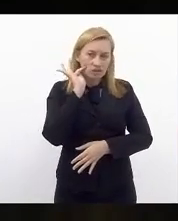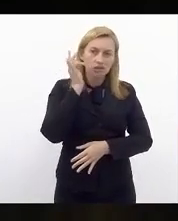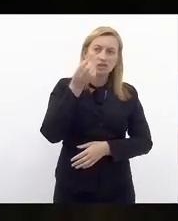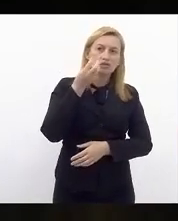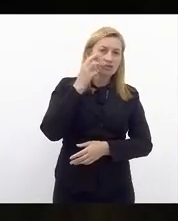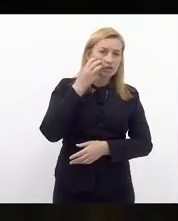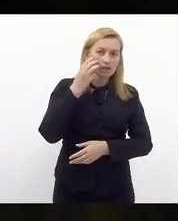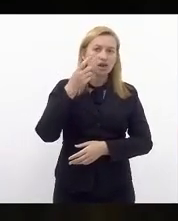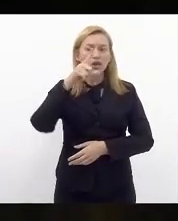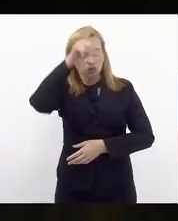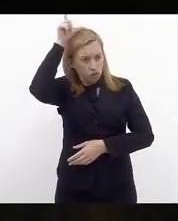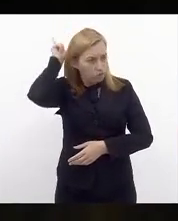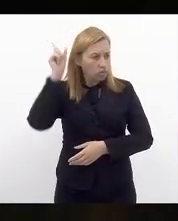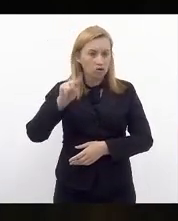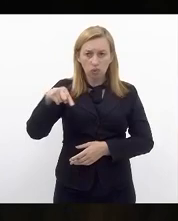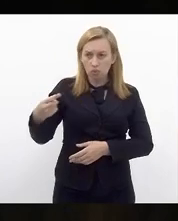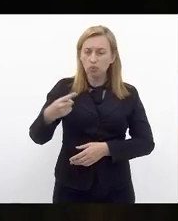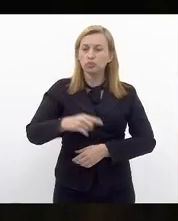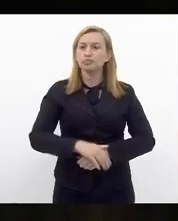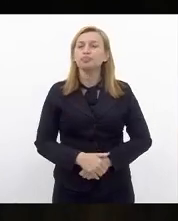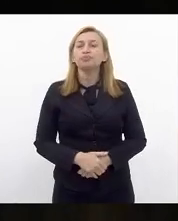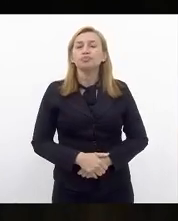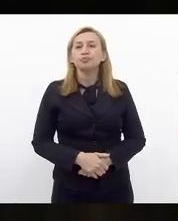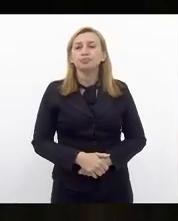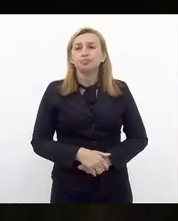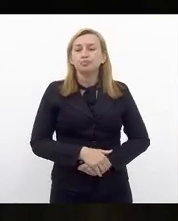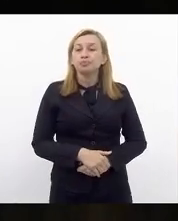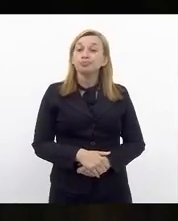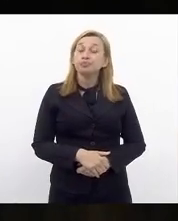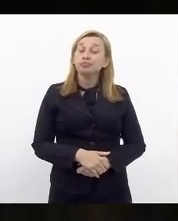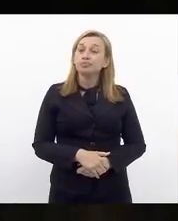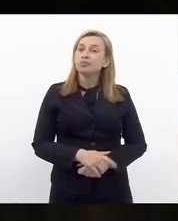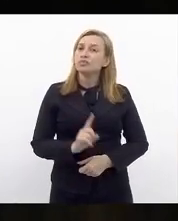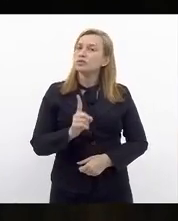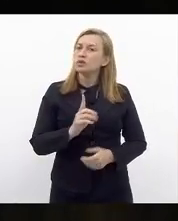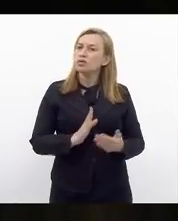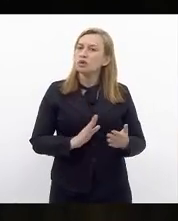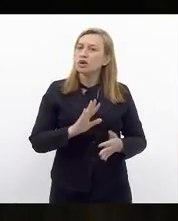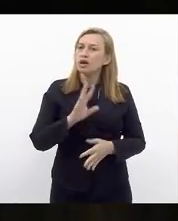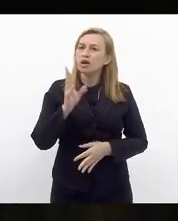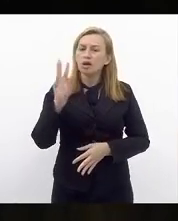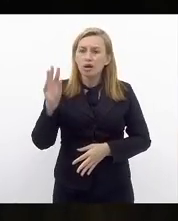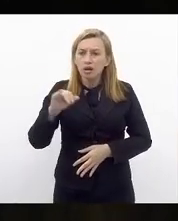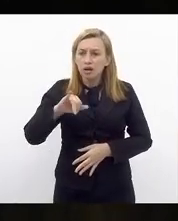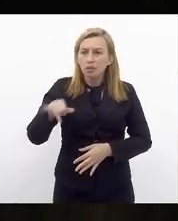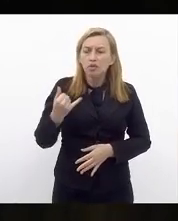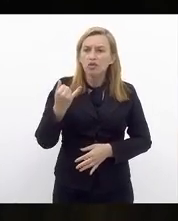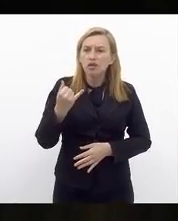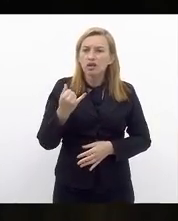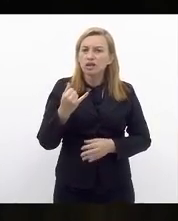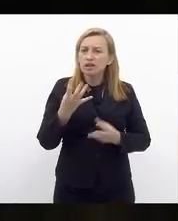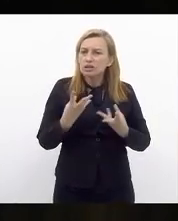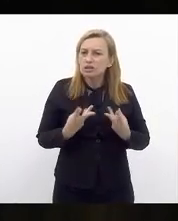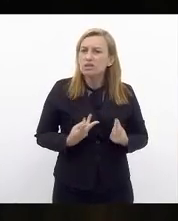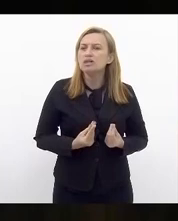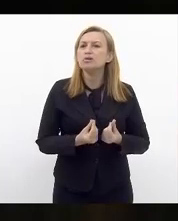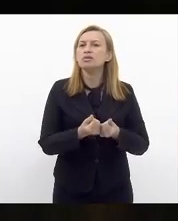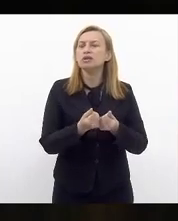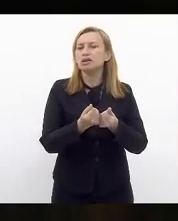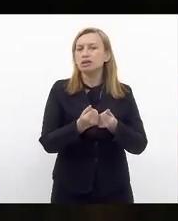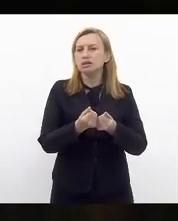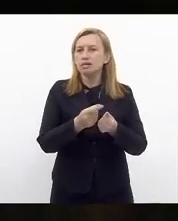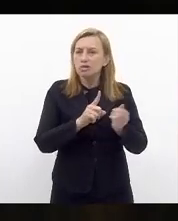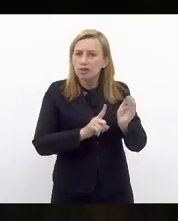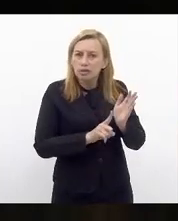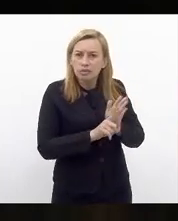waldeck Luiz Paulo todos é só que ela não foi aproveitada na sua em Teresa E aí o meu questionamento